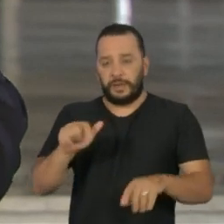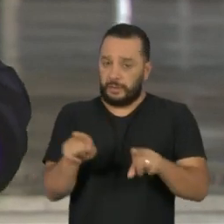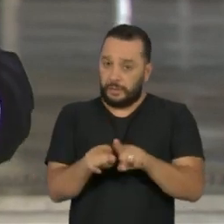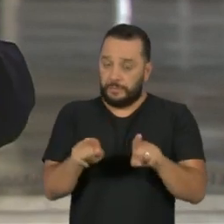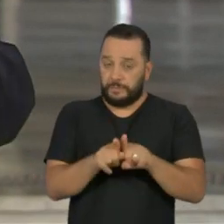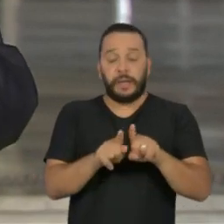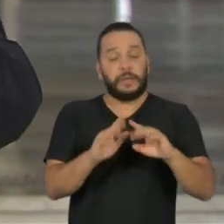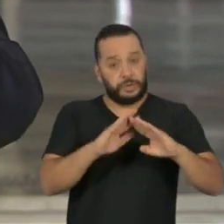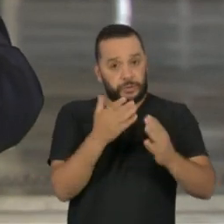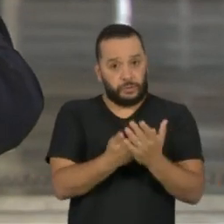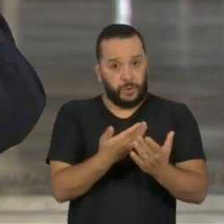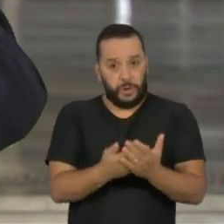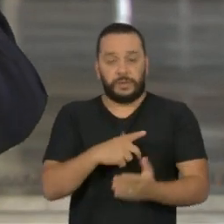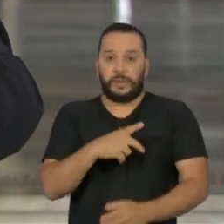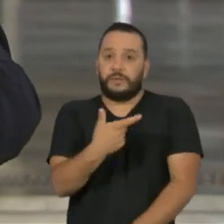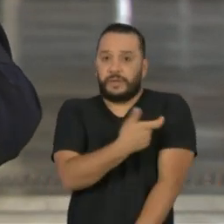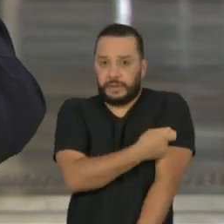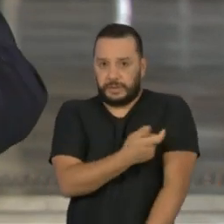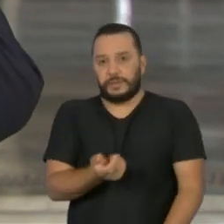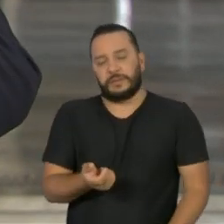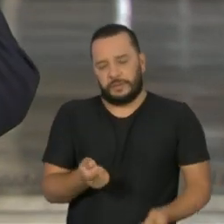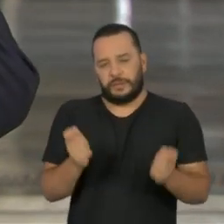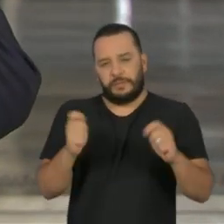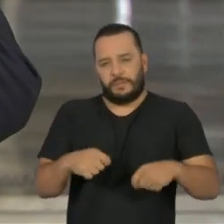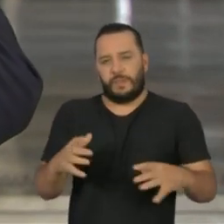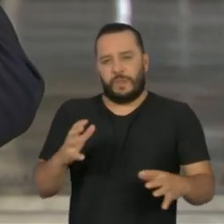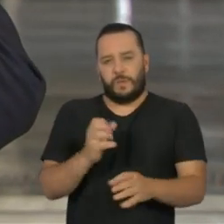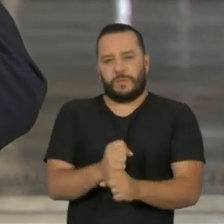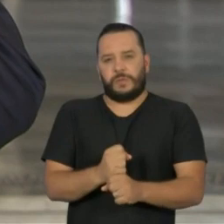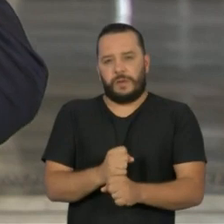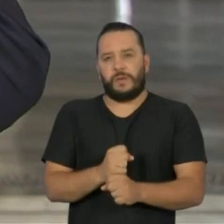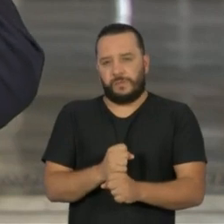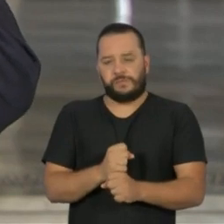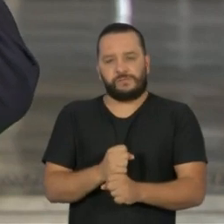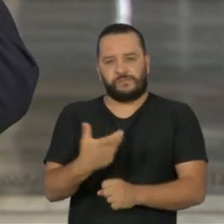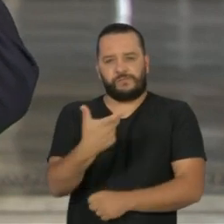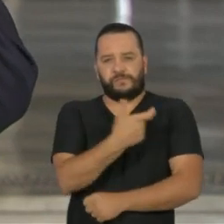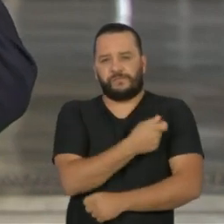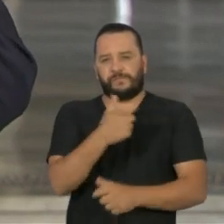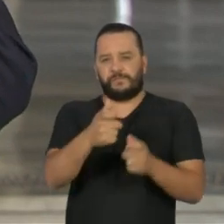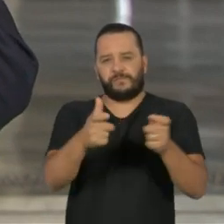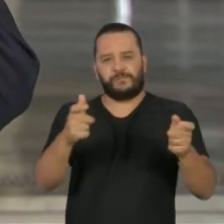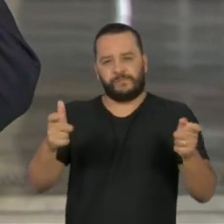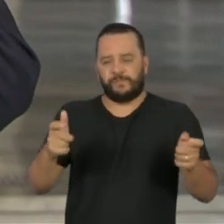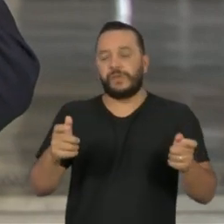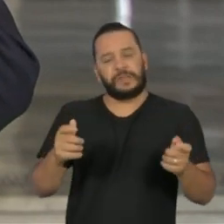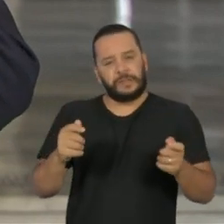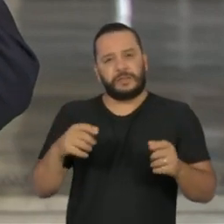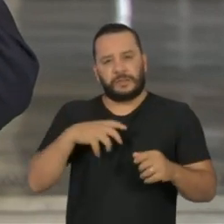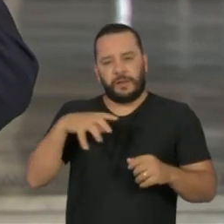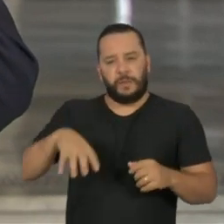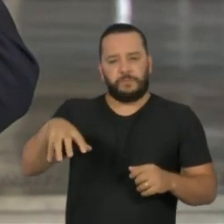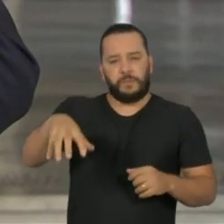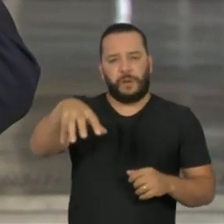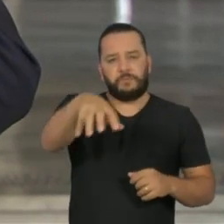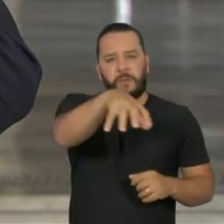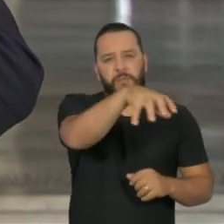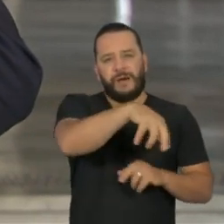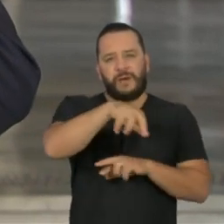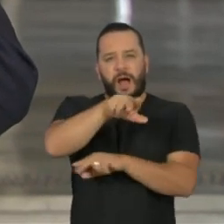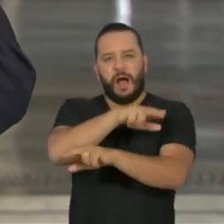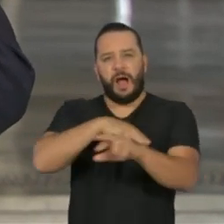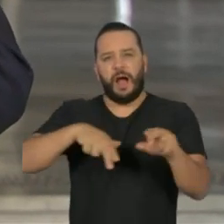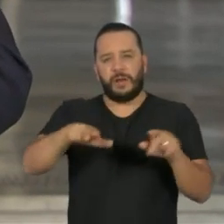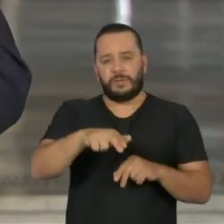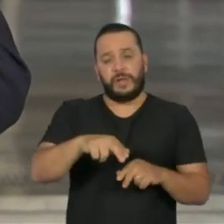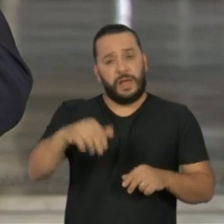também. Então, com isso, dá uma quantidade de pontos de vacinação bastante grande, e procurando evitar e